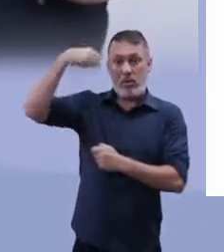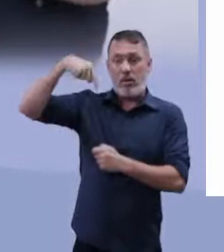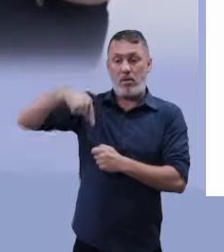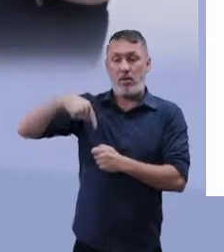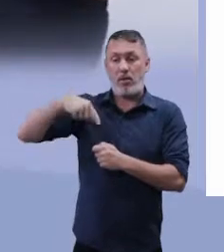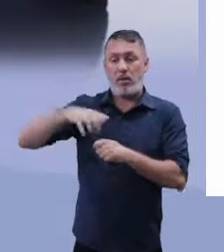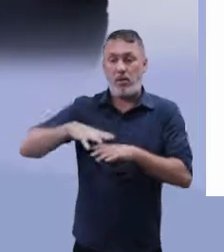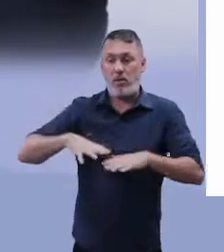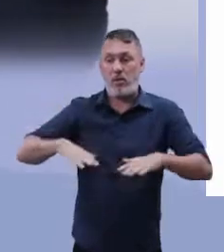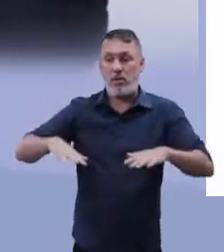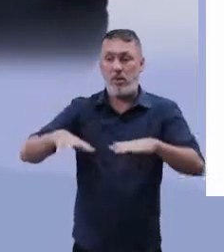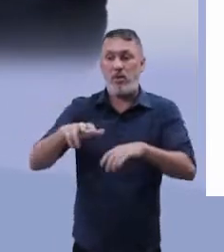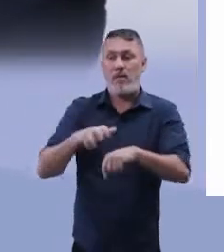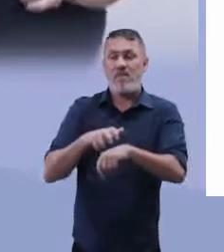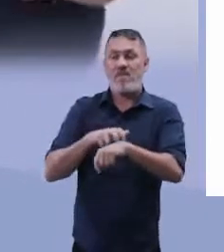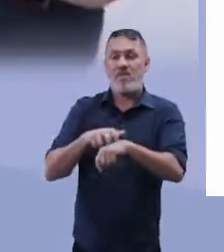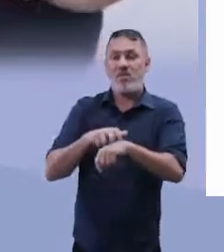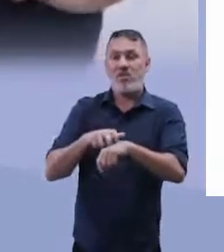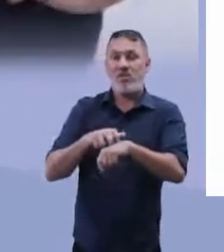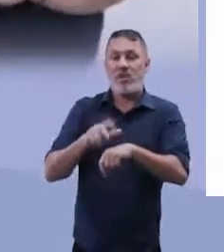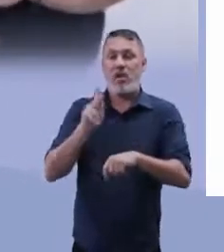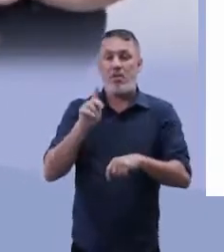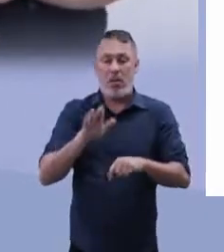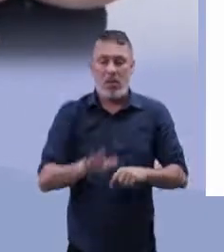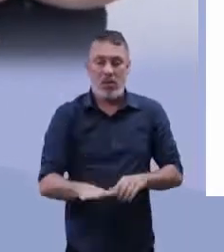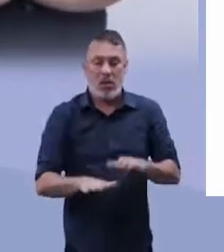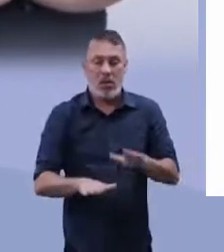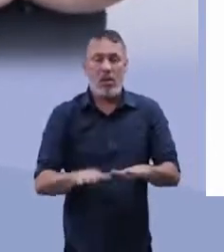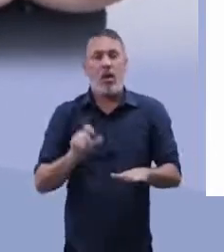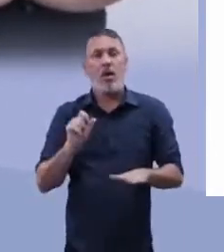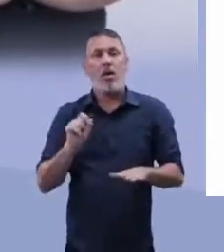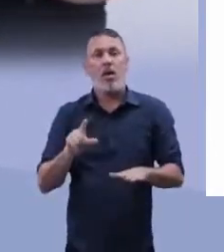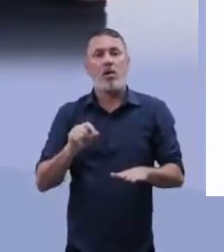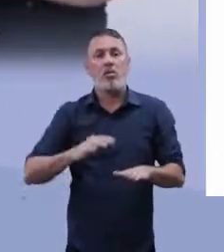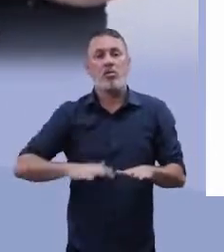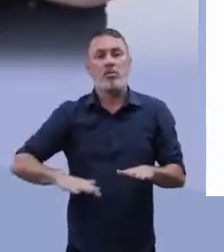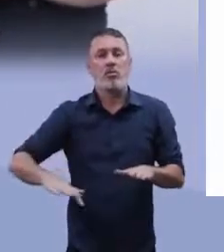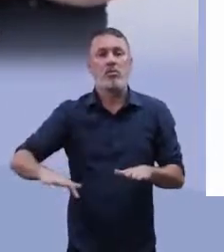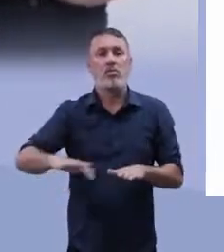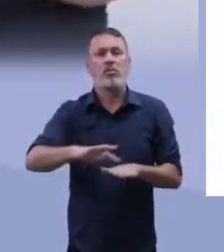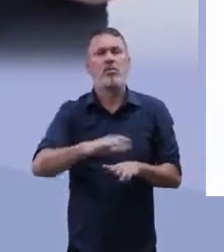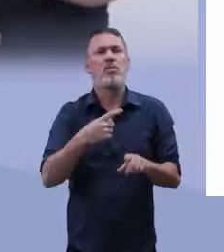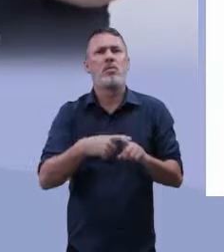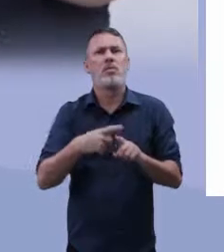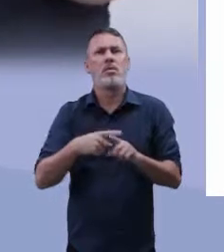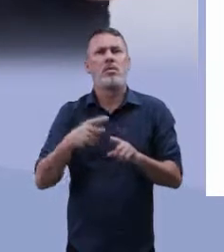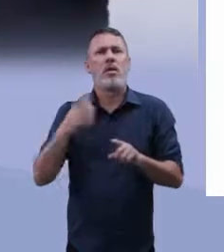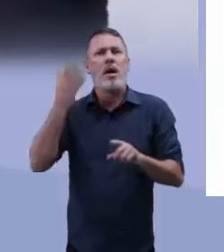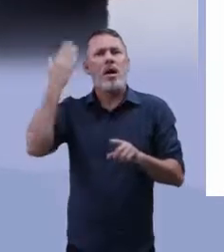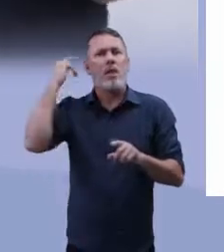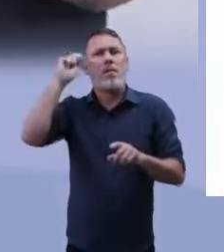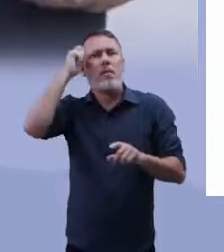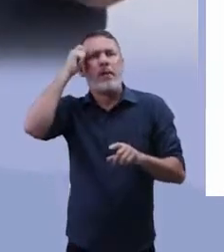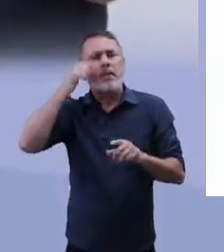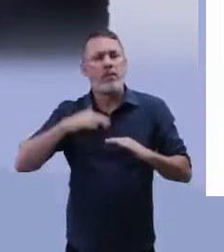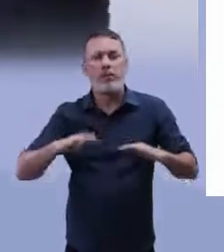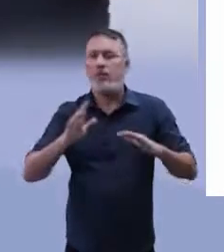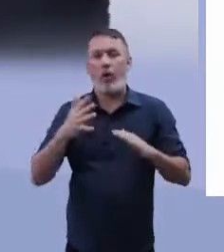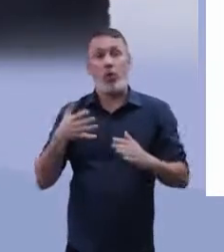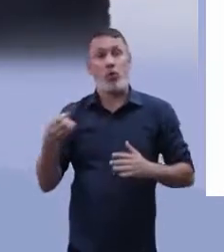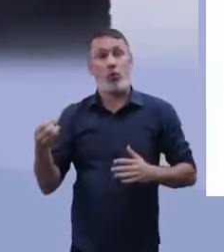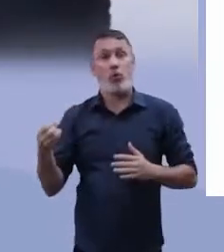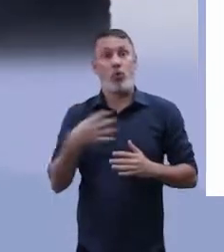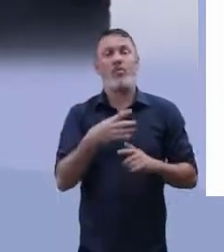é verde e a sombra embaixo dos pés dela são azuis. As duas sombras. O que você vê de inovador.